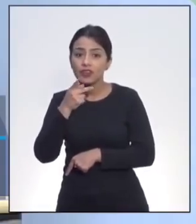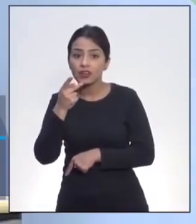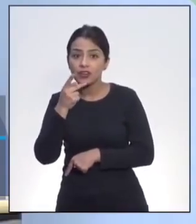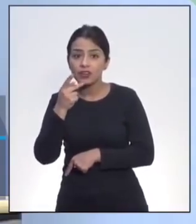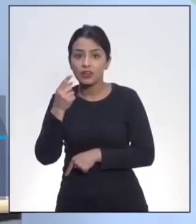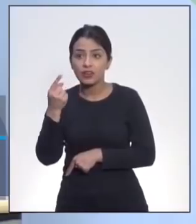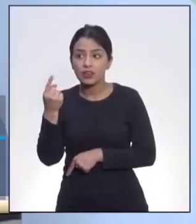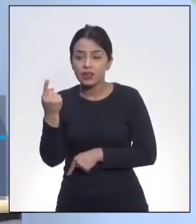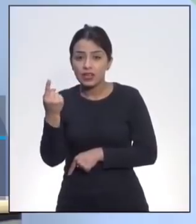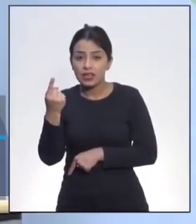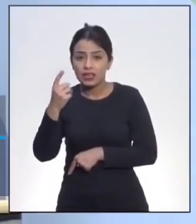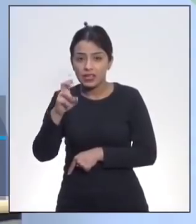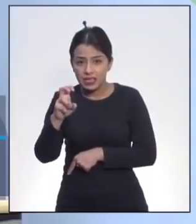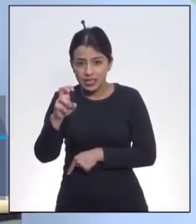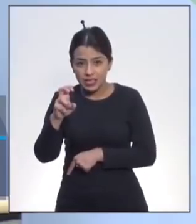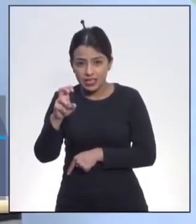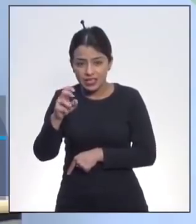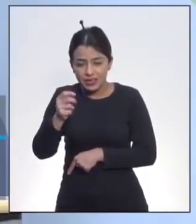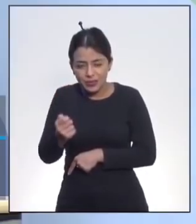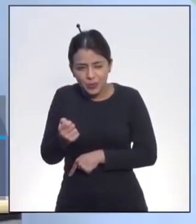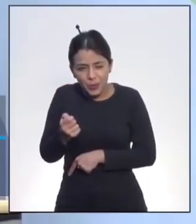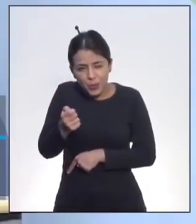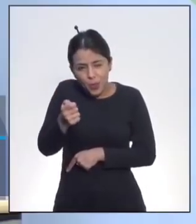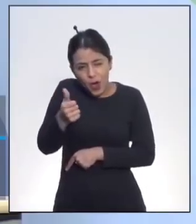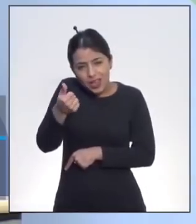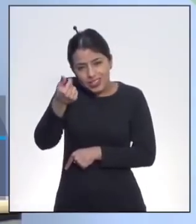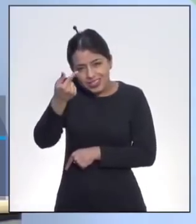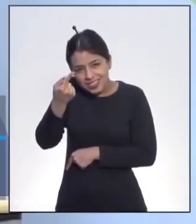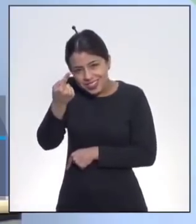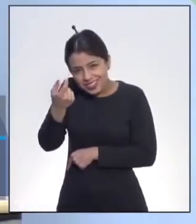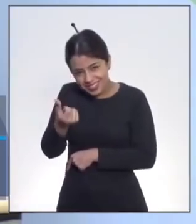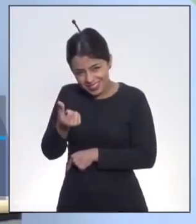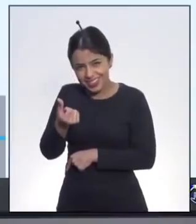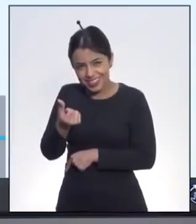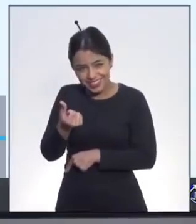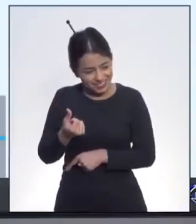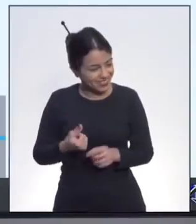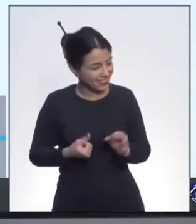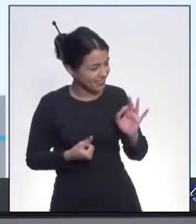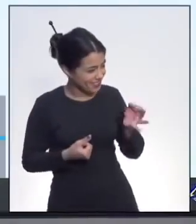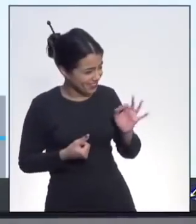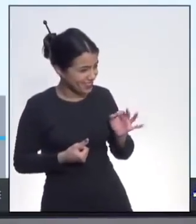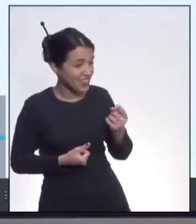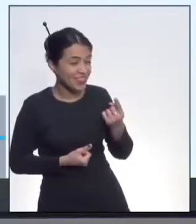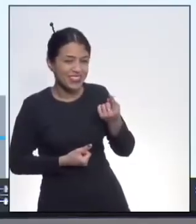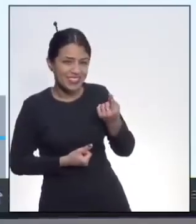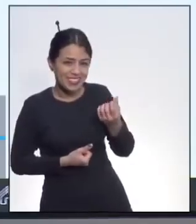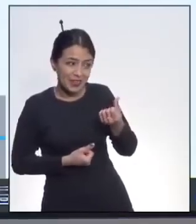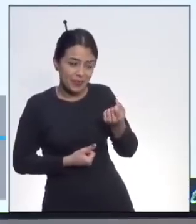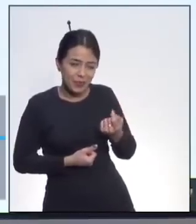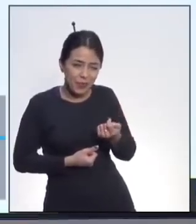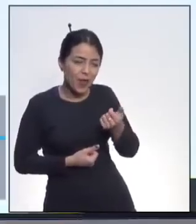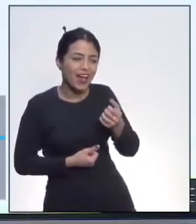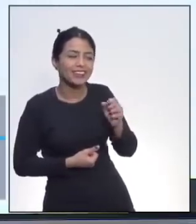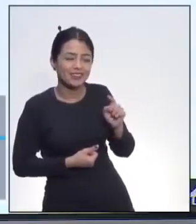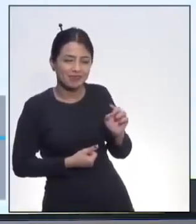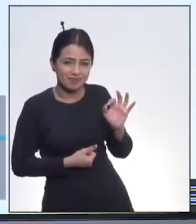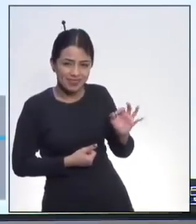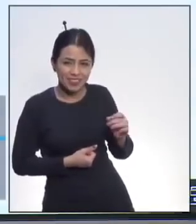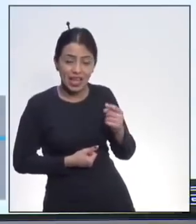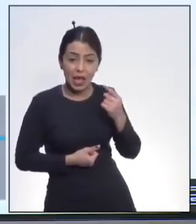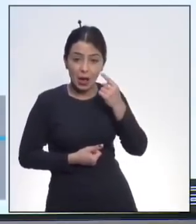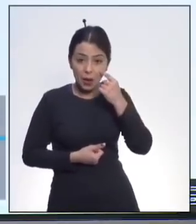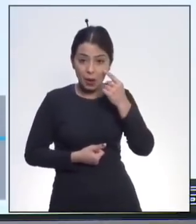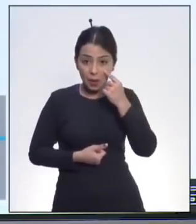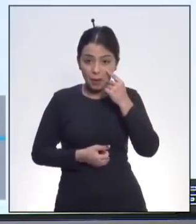quase 16. Esse quase 16 é o gancho que eu queria, hein? Olha, que legal. Tá? Então, temos aí